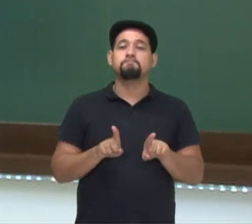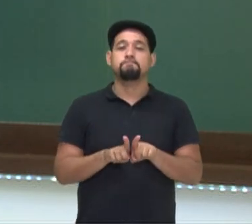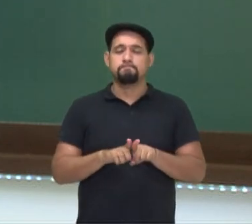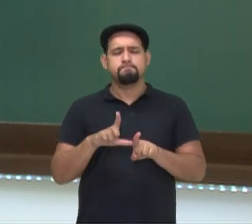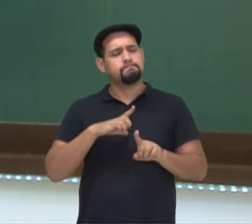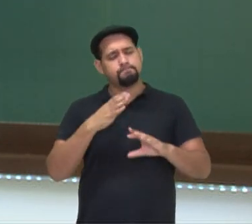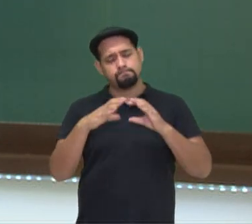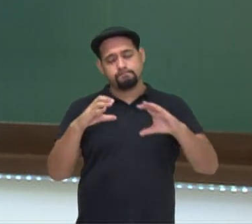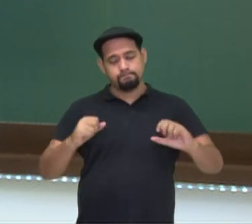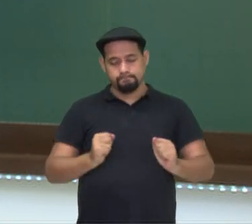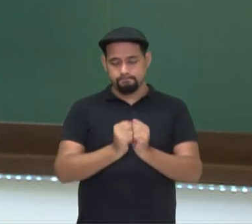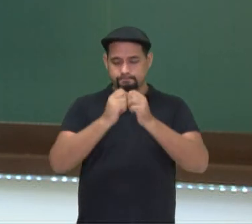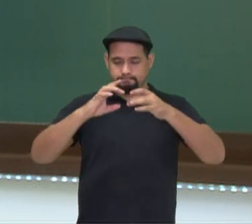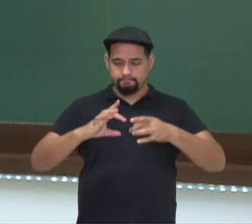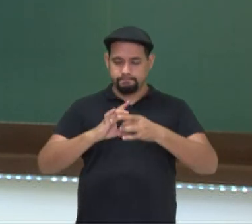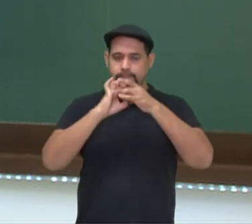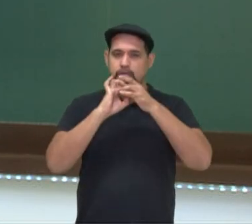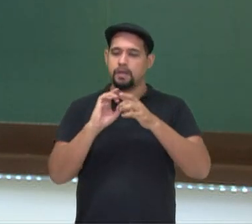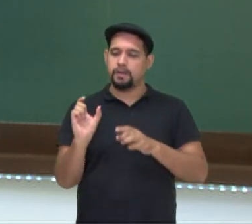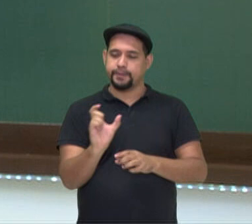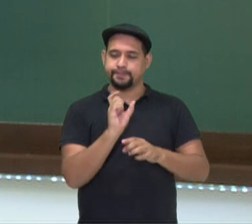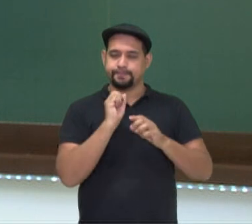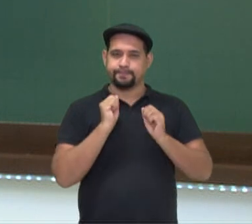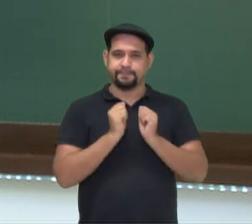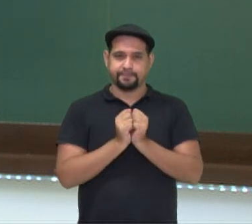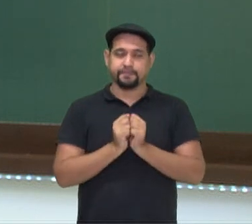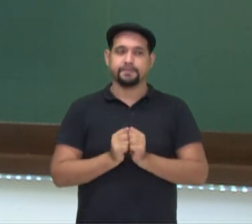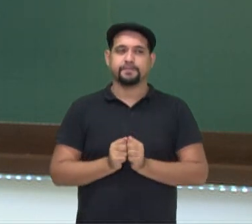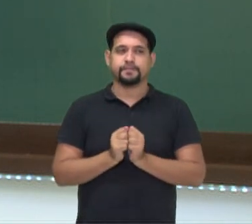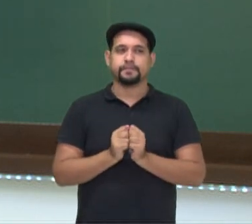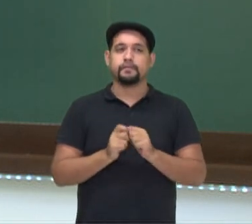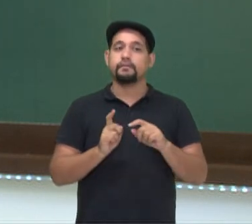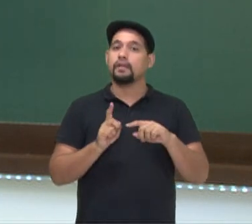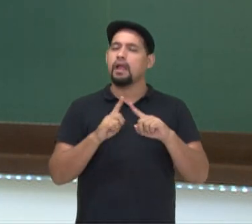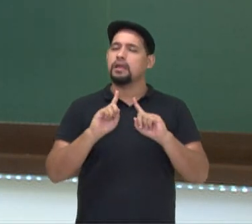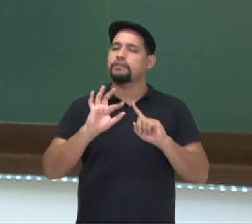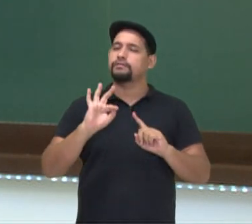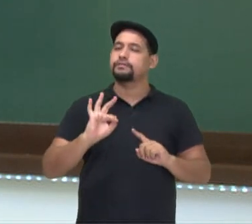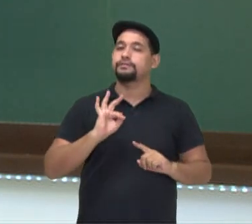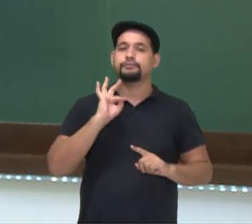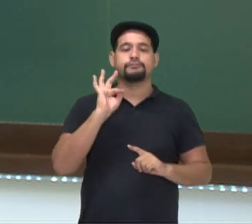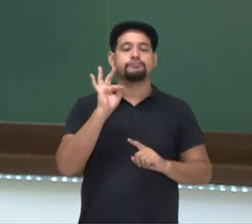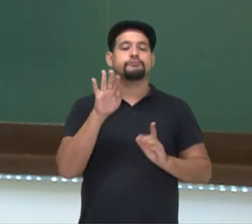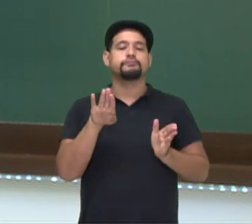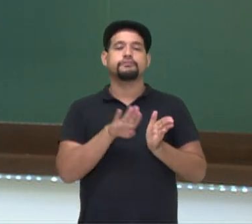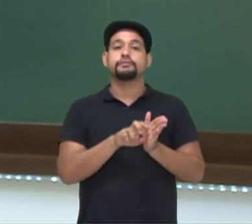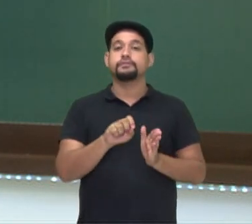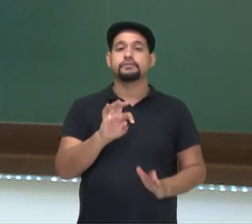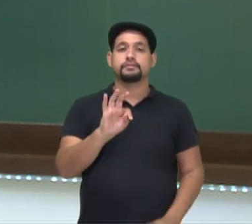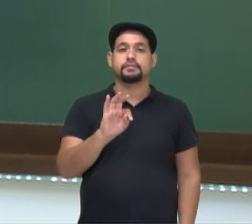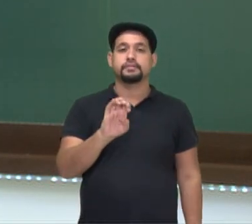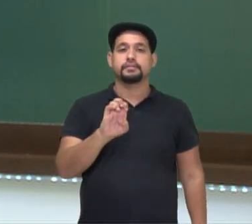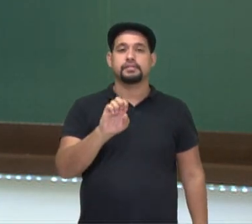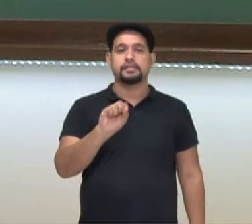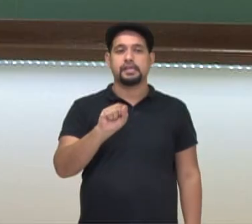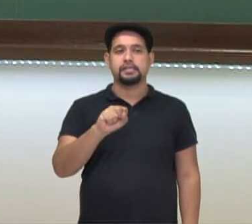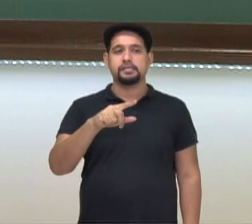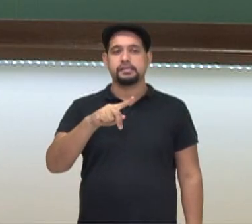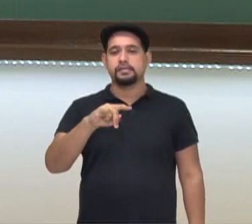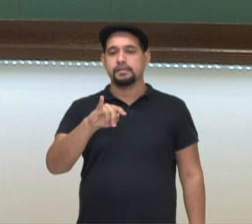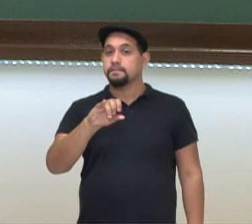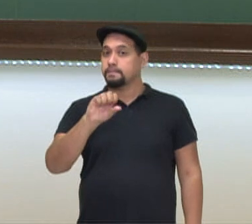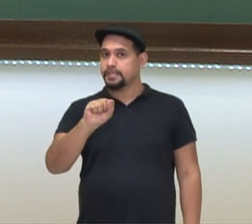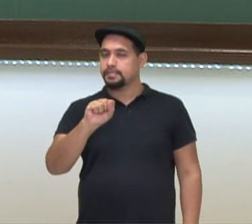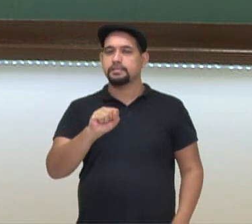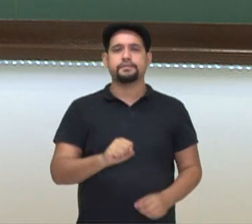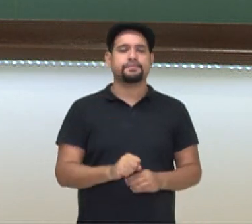eles cantavam junto a essas falas. Até que chegou essa figura aqui, Téspis. Téspis,